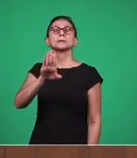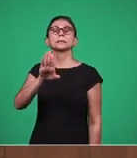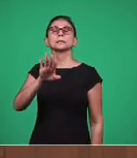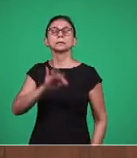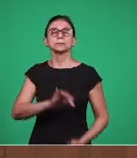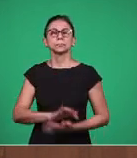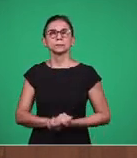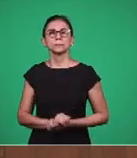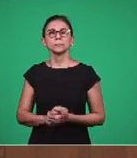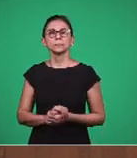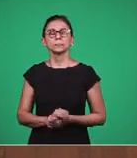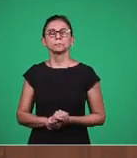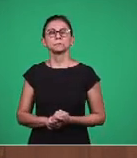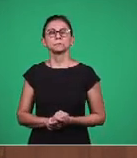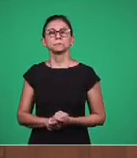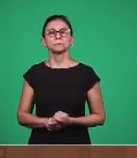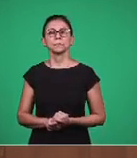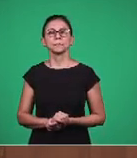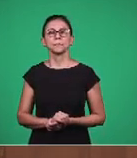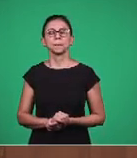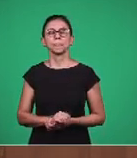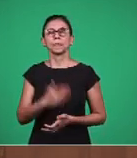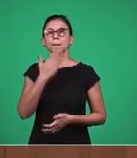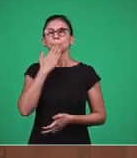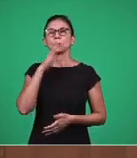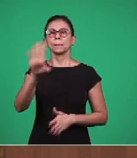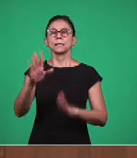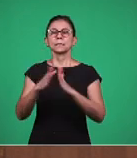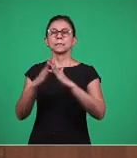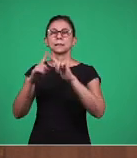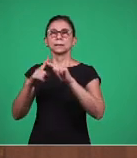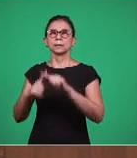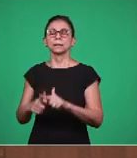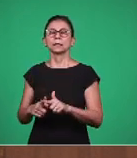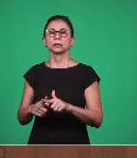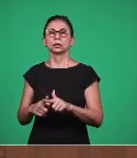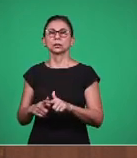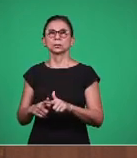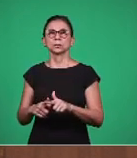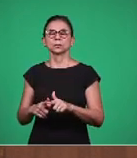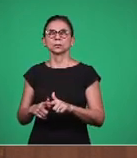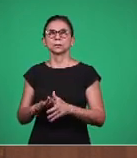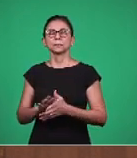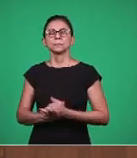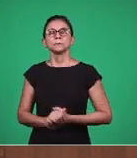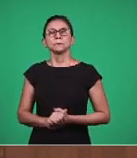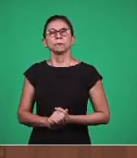a promessa para a igreja de Éfeso? Entrar